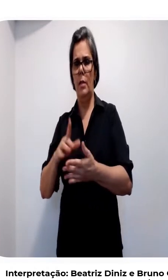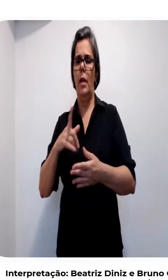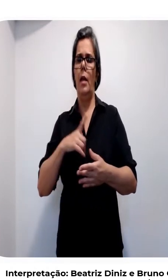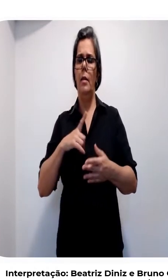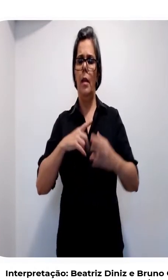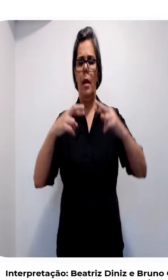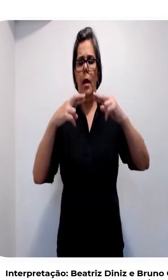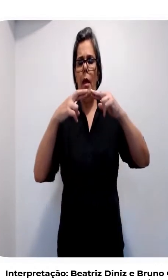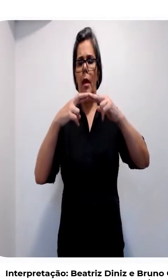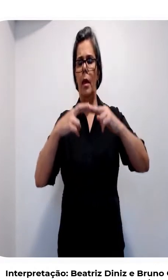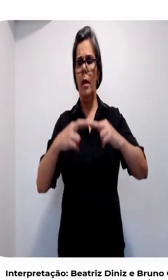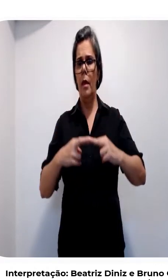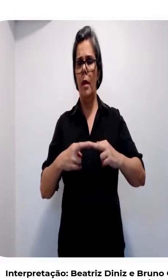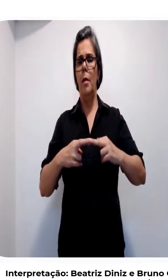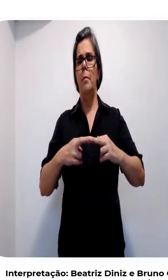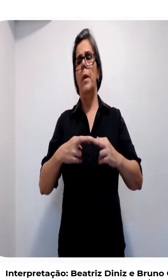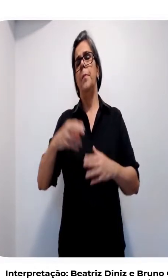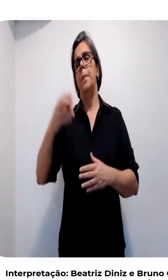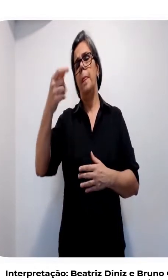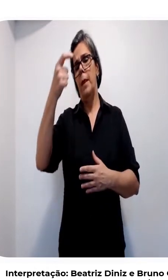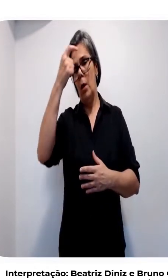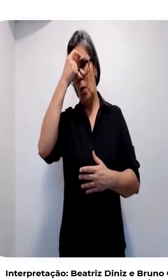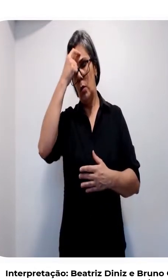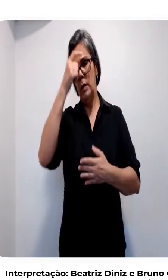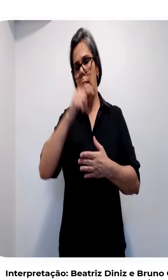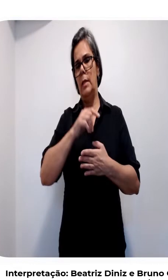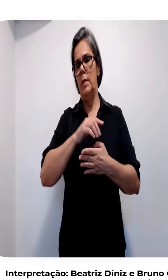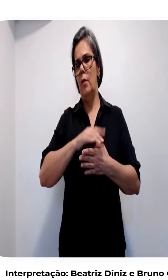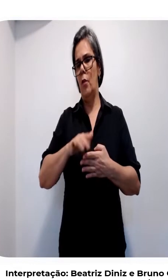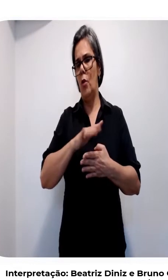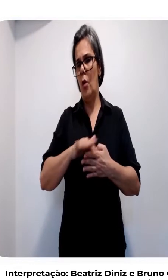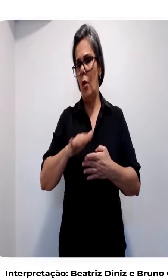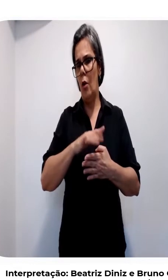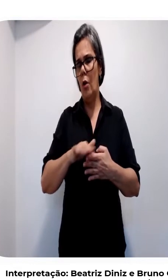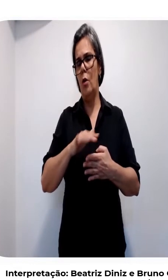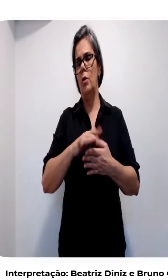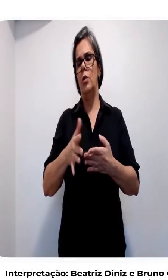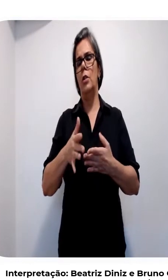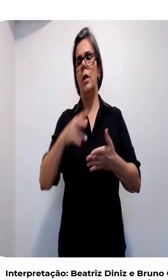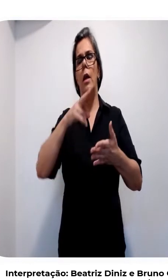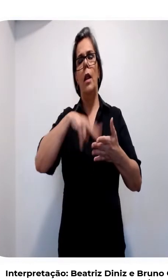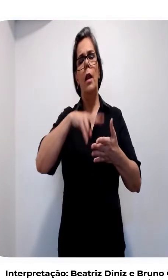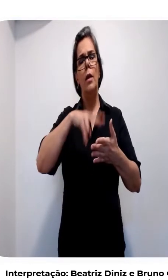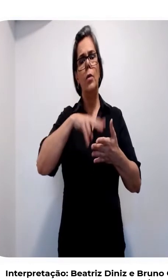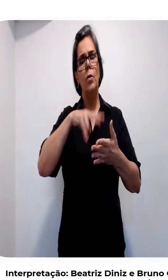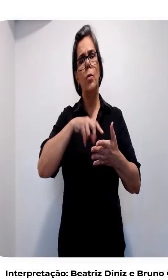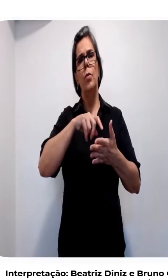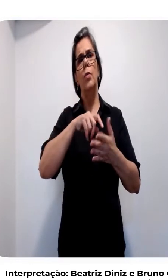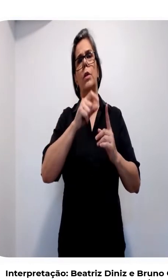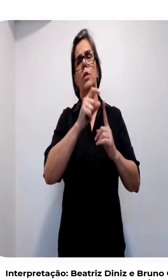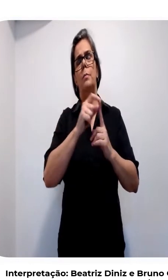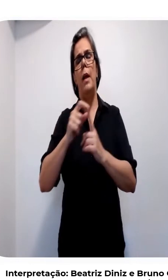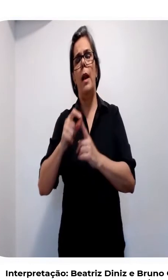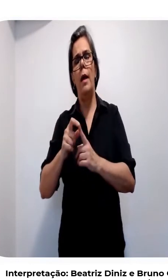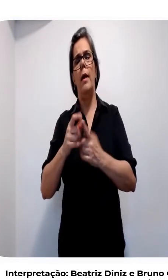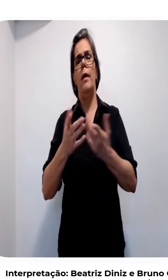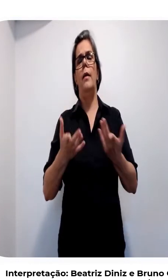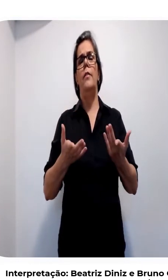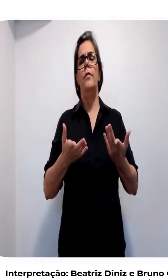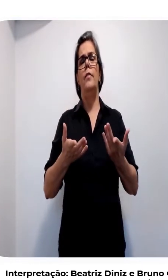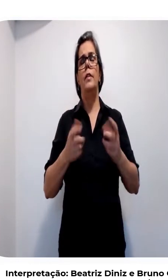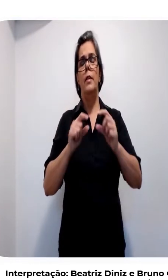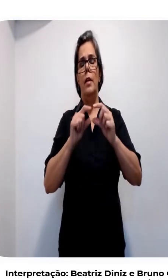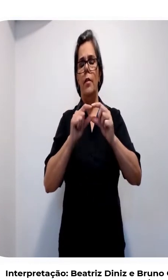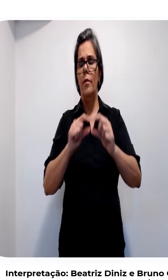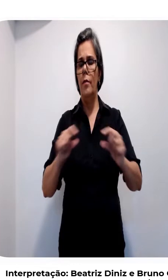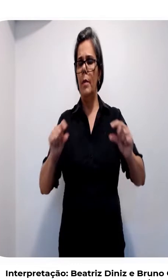consciência fonológica, identificação de palavras, leitura de palavras, formação de pequenas